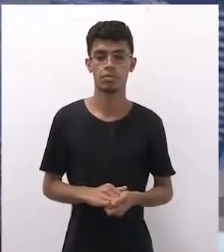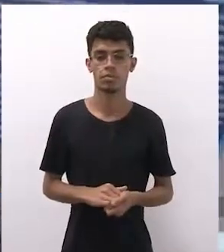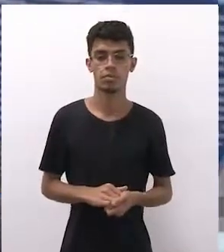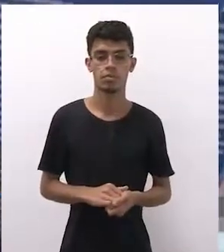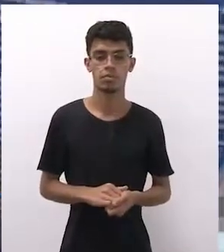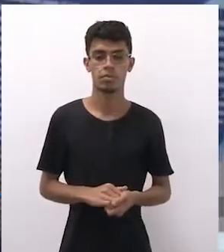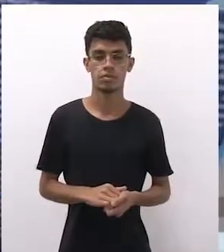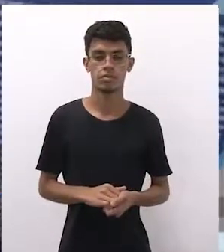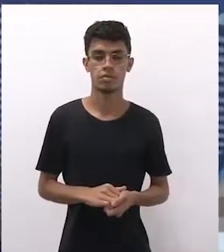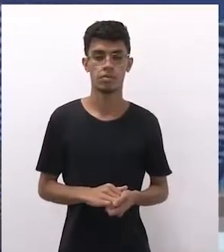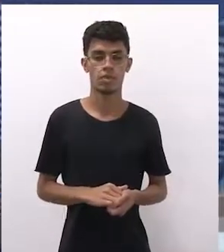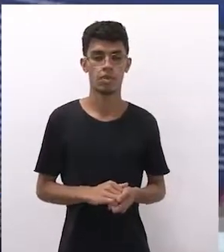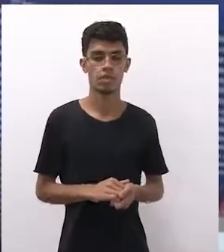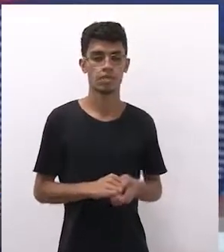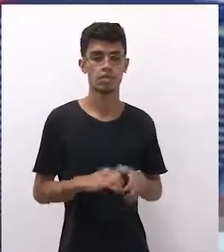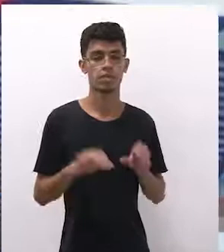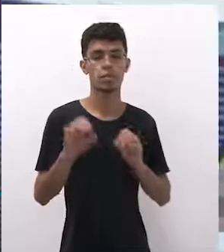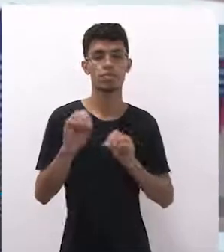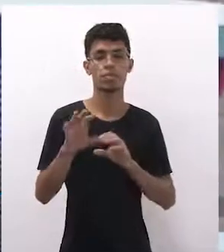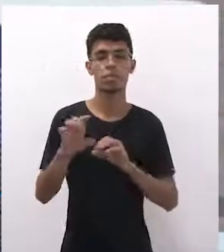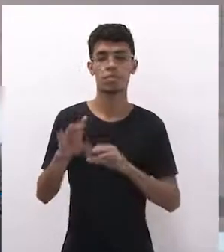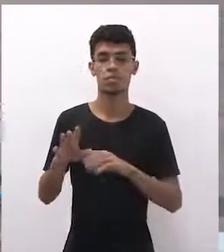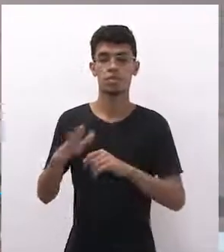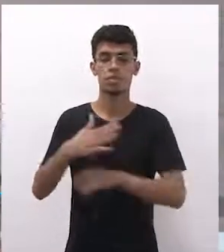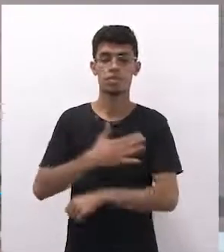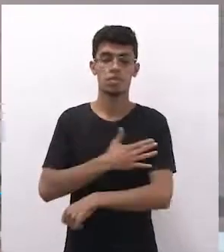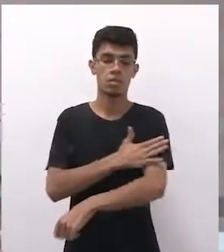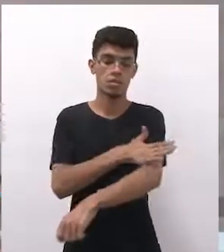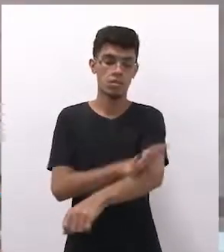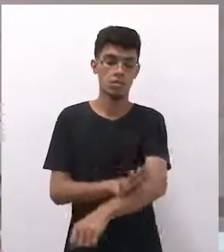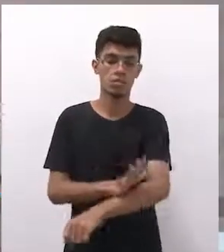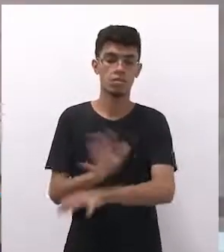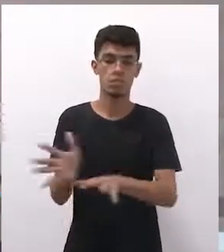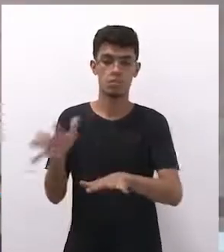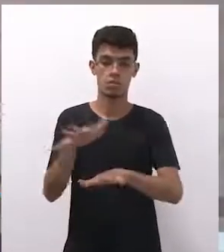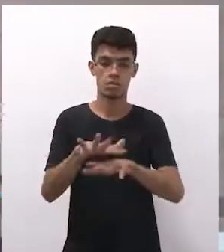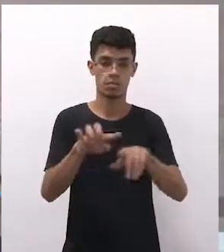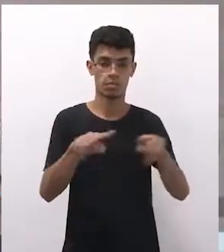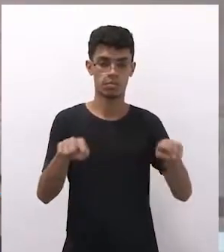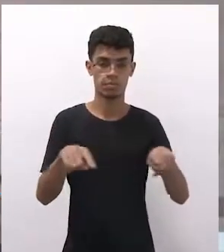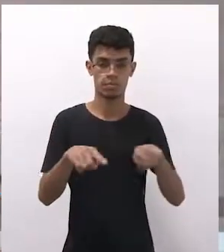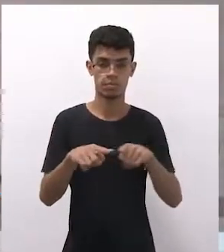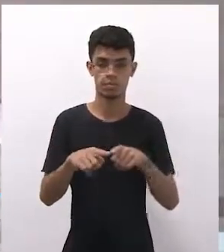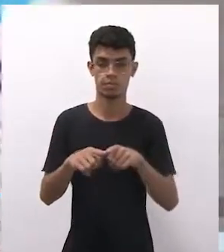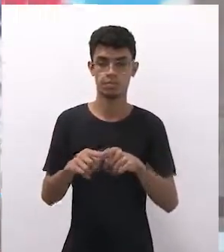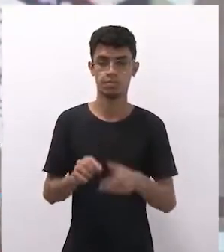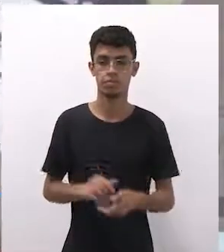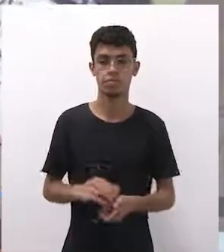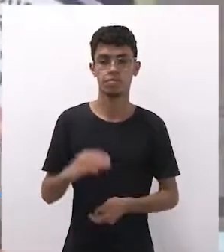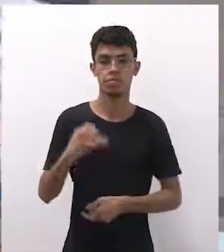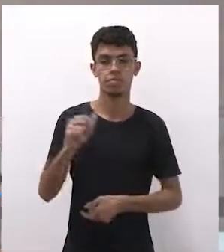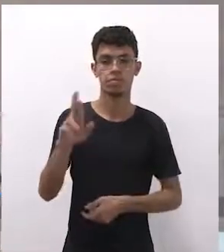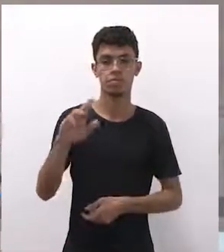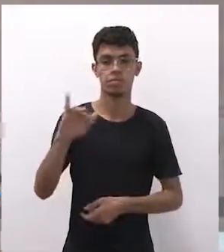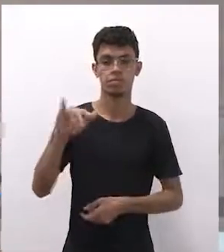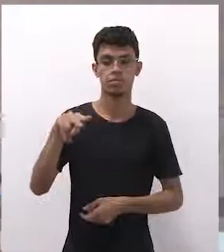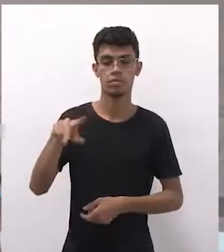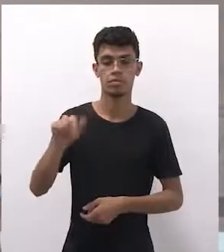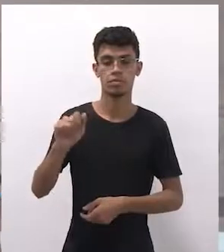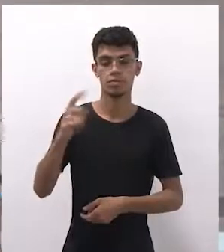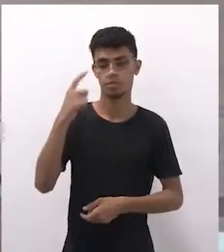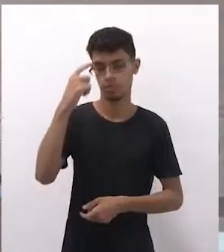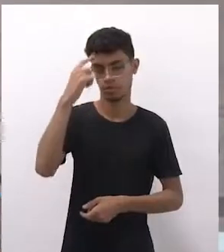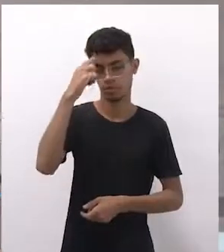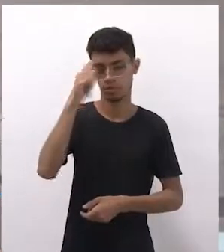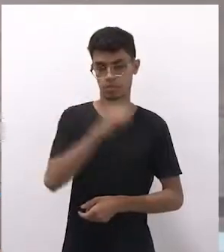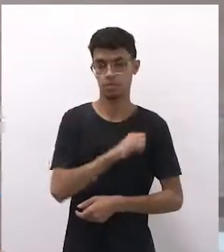possíveis, que é Feminismo, Racismo e Inclusão em Sala de Aula, e outra da Karina Santiago dos Santos, que ela pensa